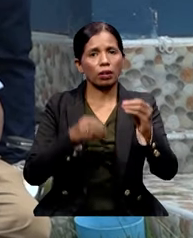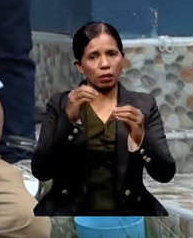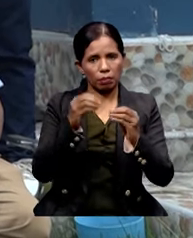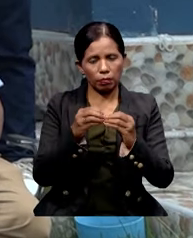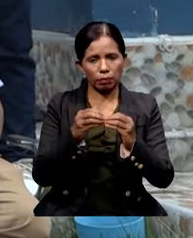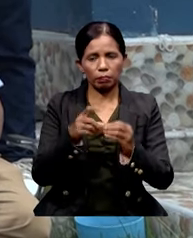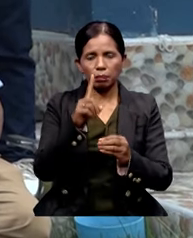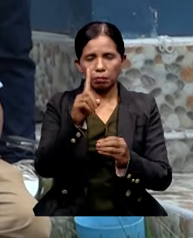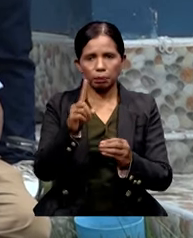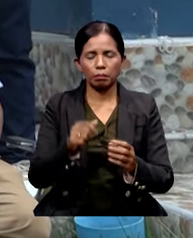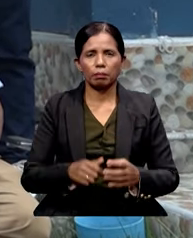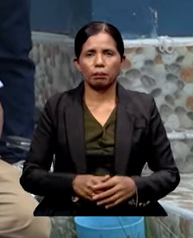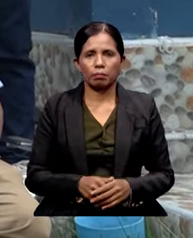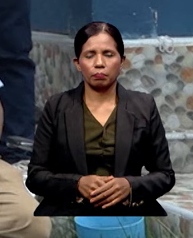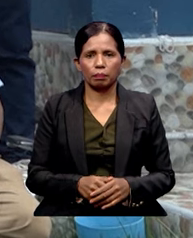Ida.